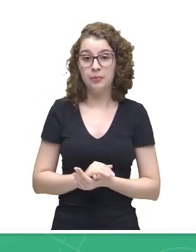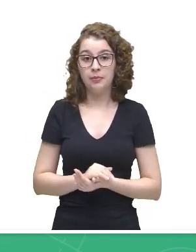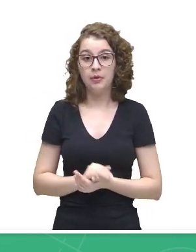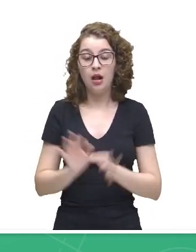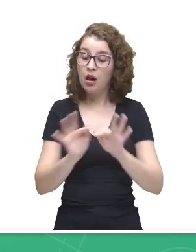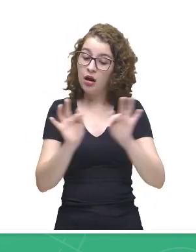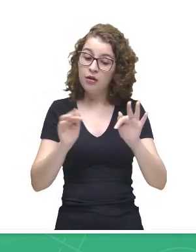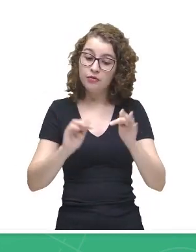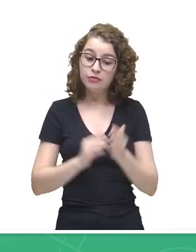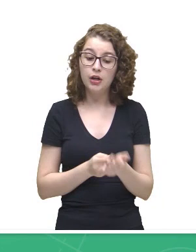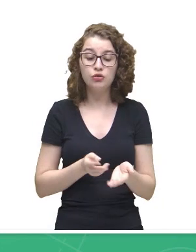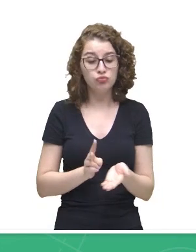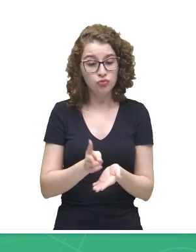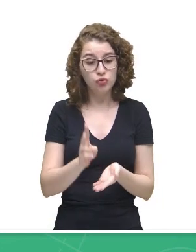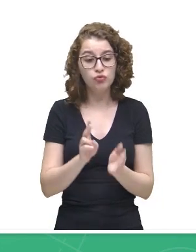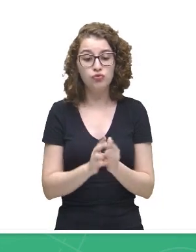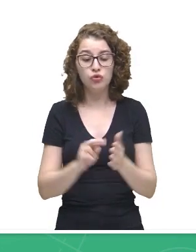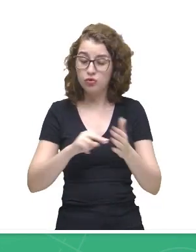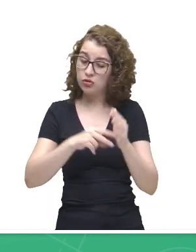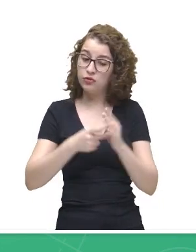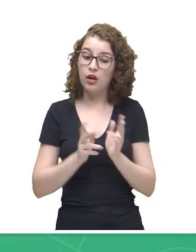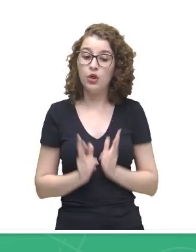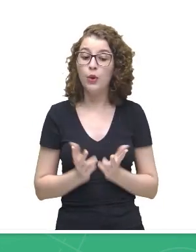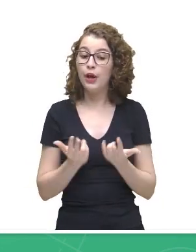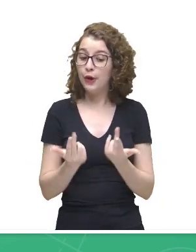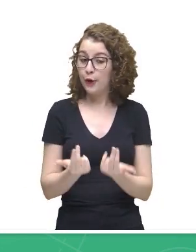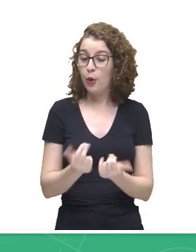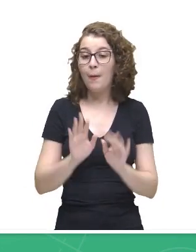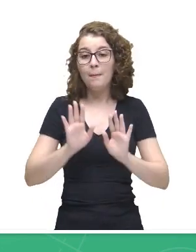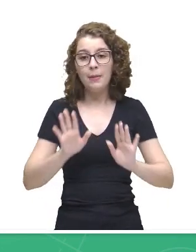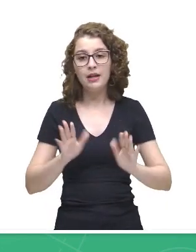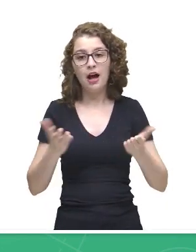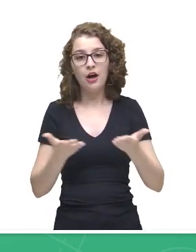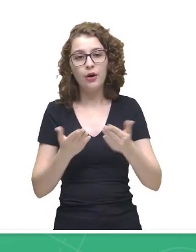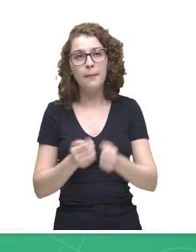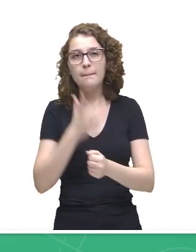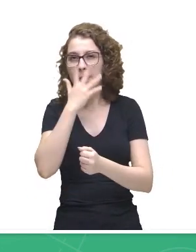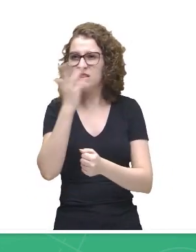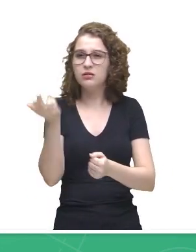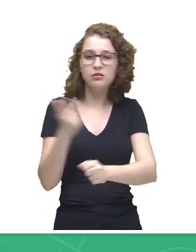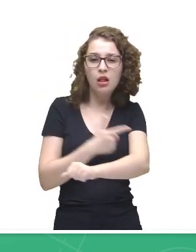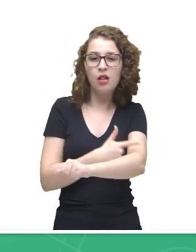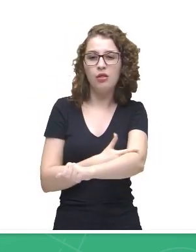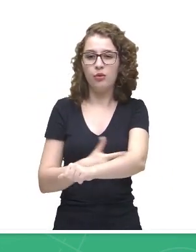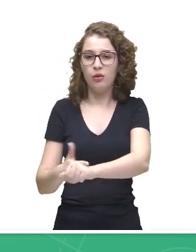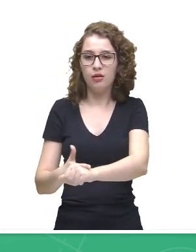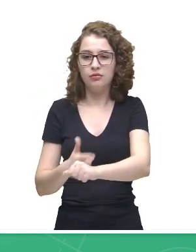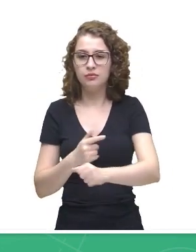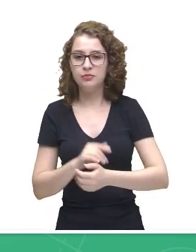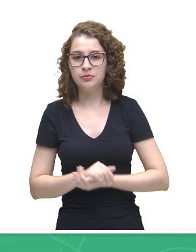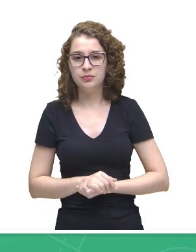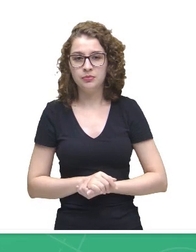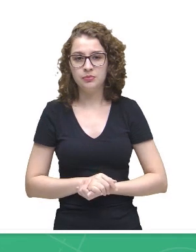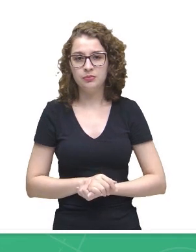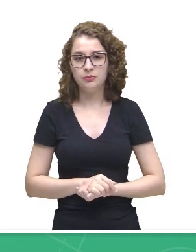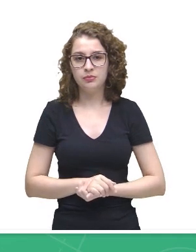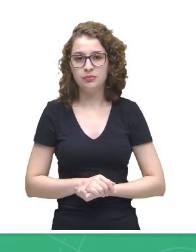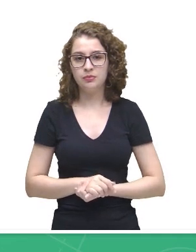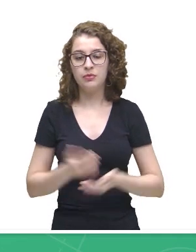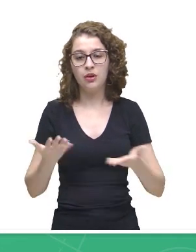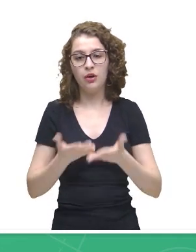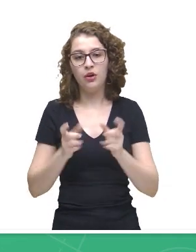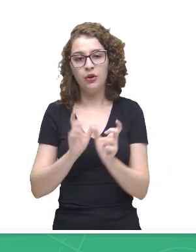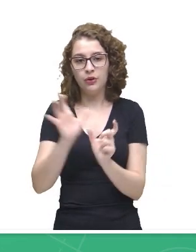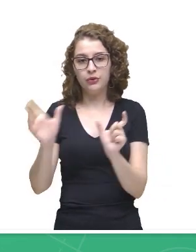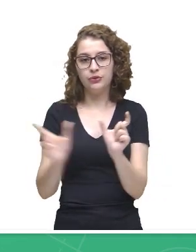mais educada, right? Agora vocês vão acompanhar comigo o uso das conjunções explicativas, as